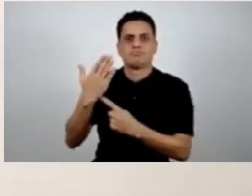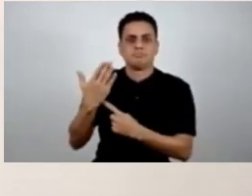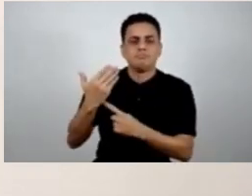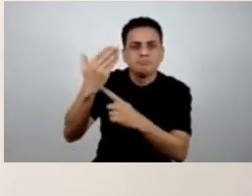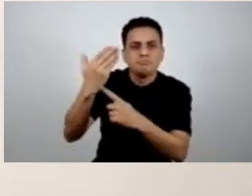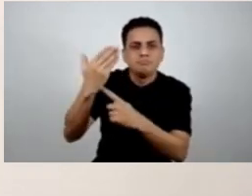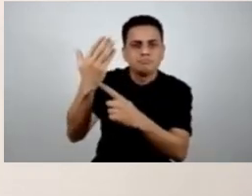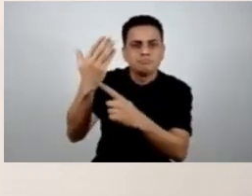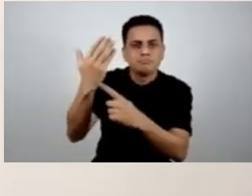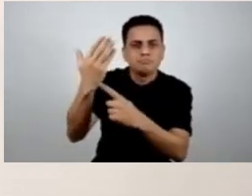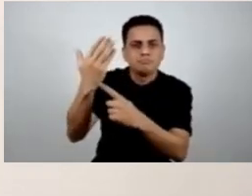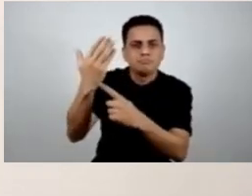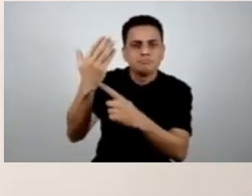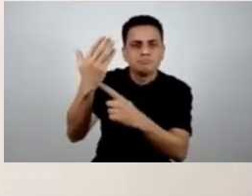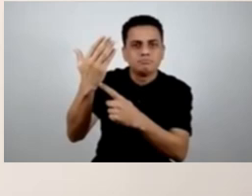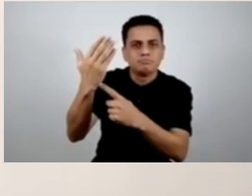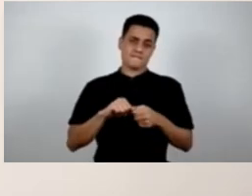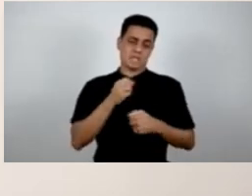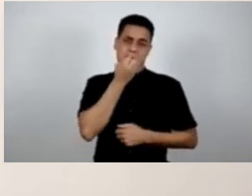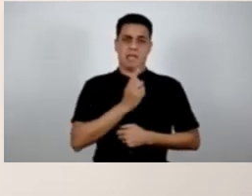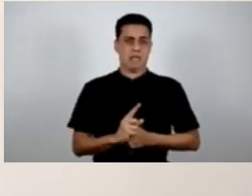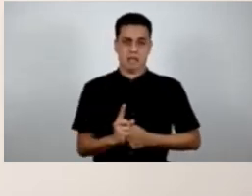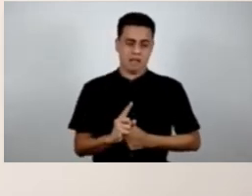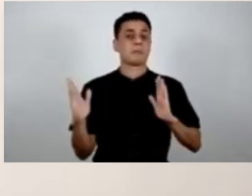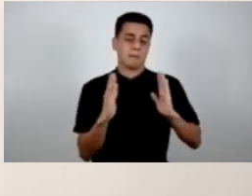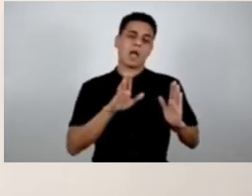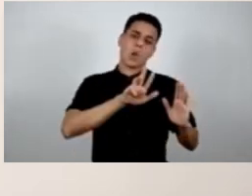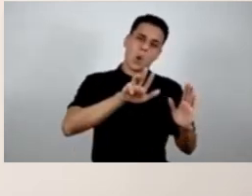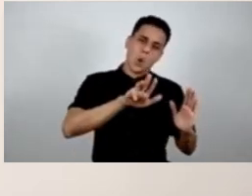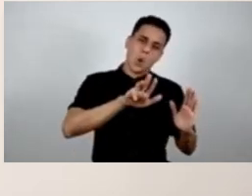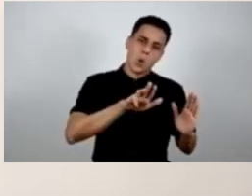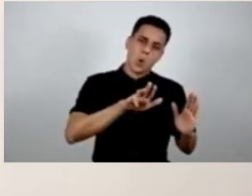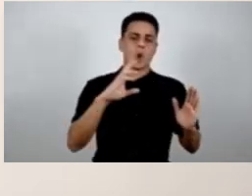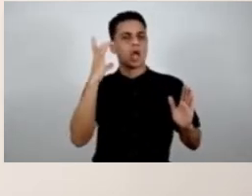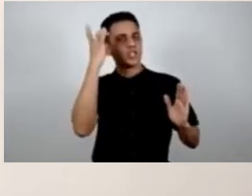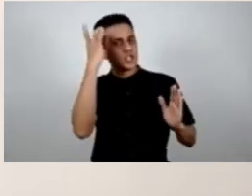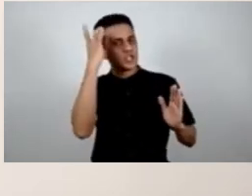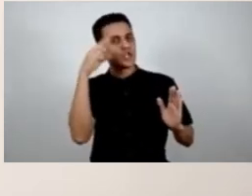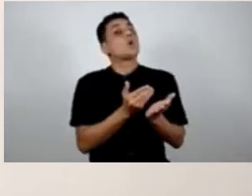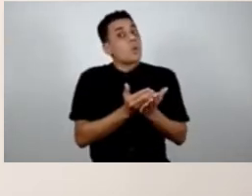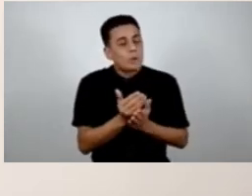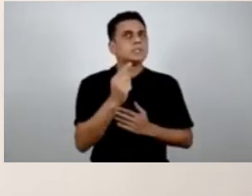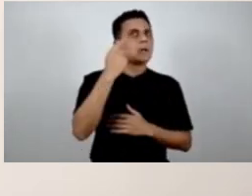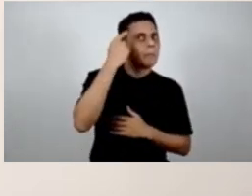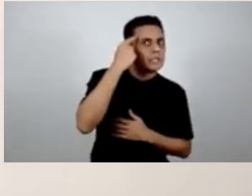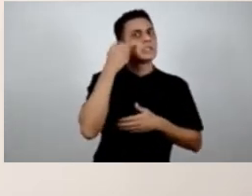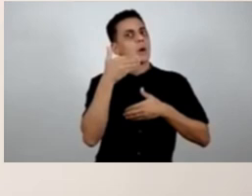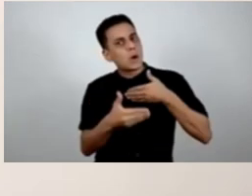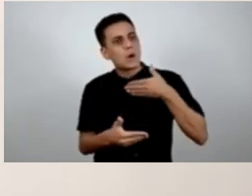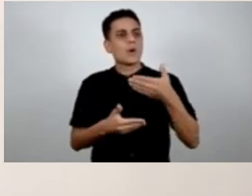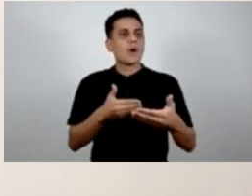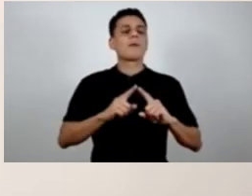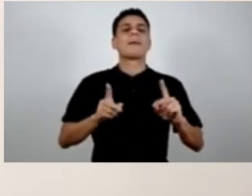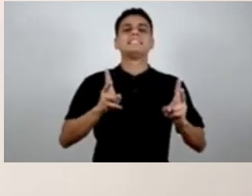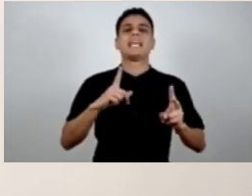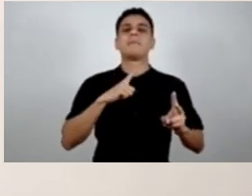nunca fez isso de uma maneira muito bem. Na época do Lula e da Dilma, começou-se a tentar pensar, porque também sempre